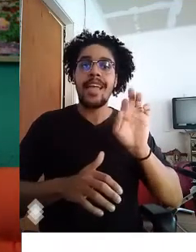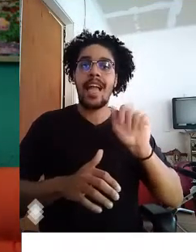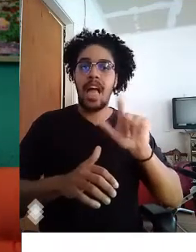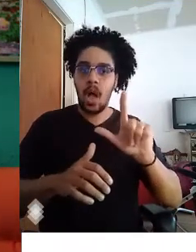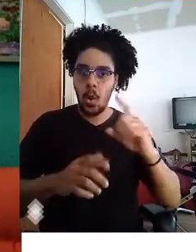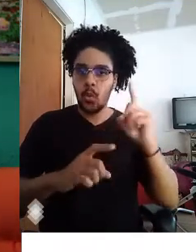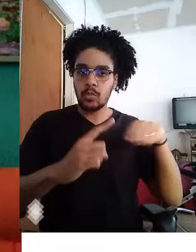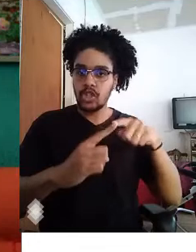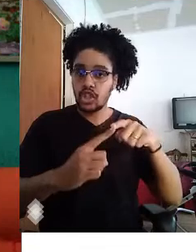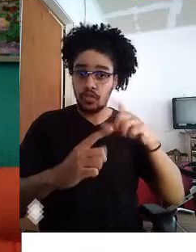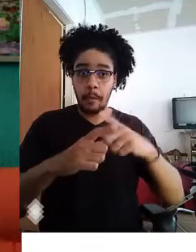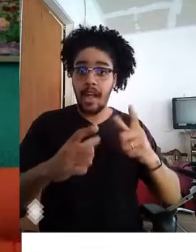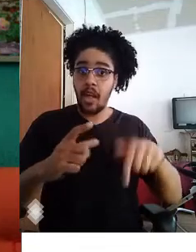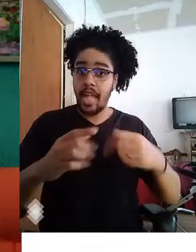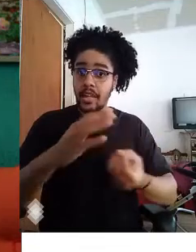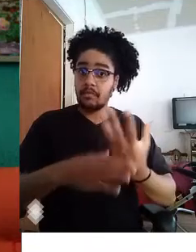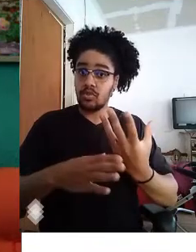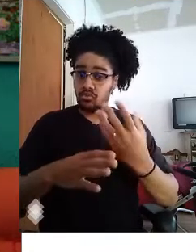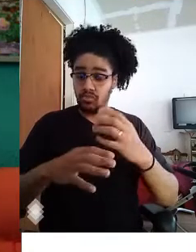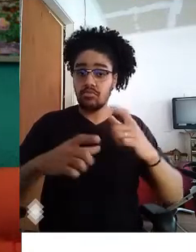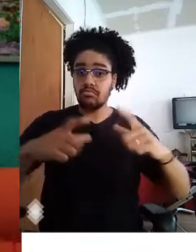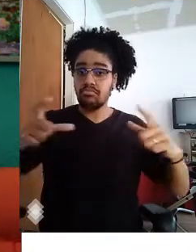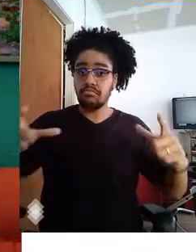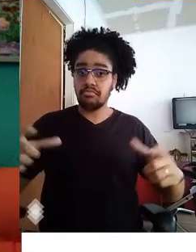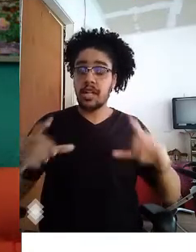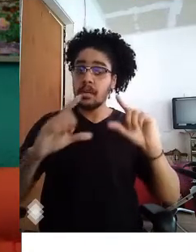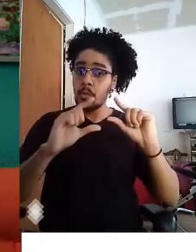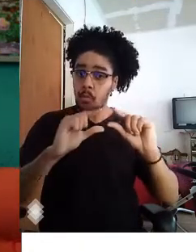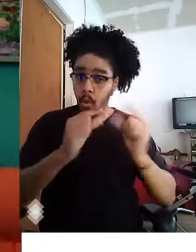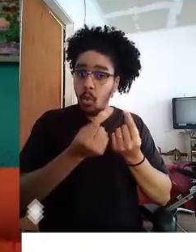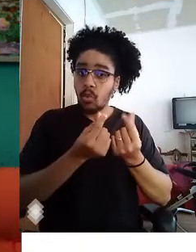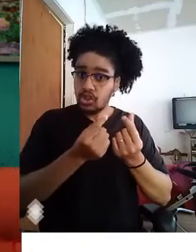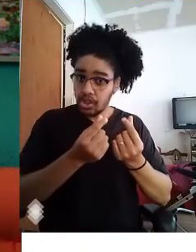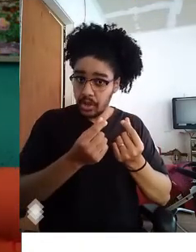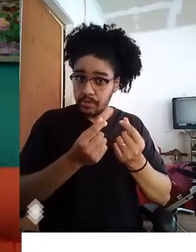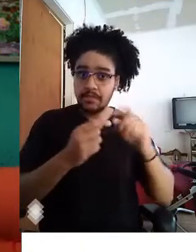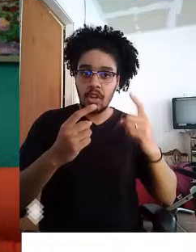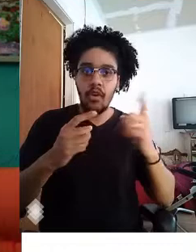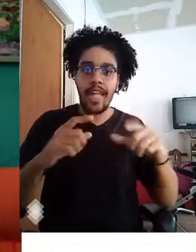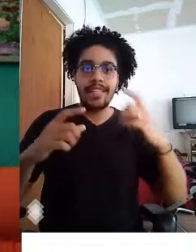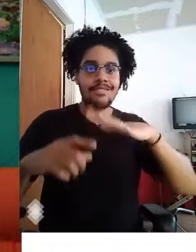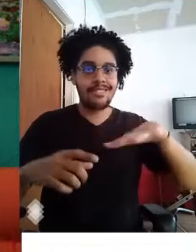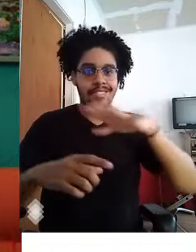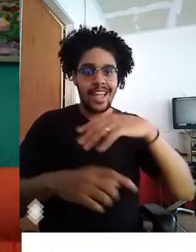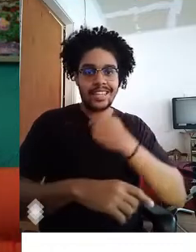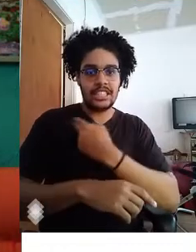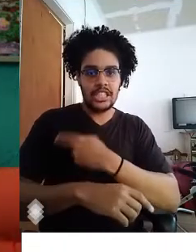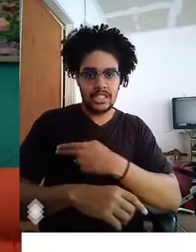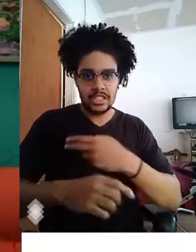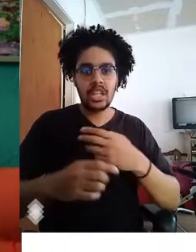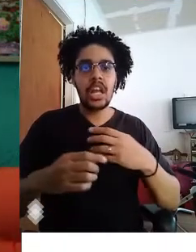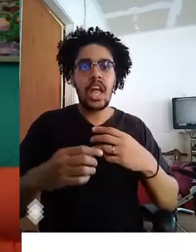maior é produzir em larga escala e cada vez com menores custos, é justamente no território chinês